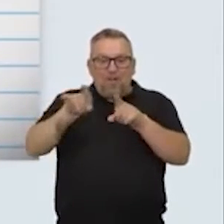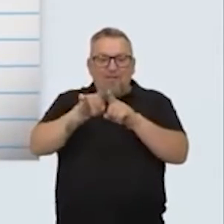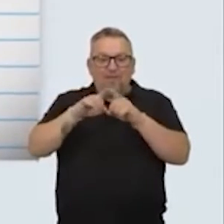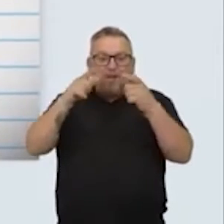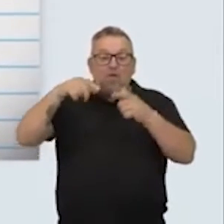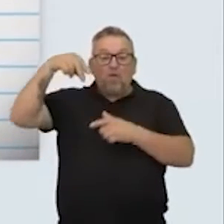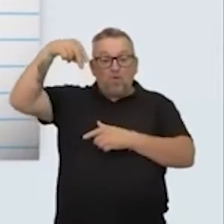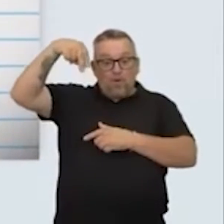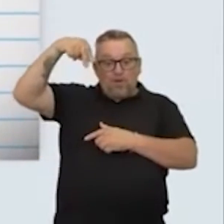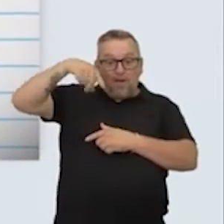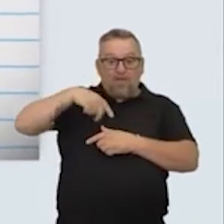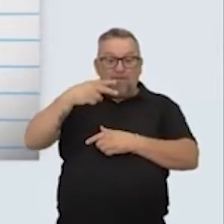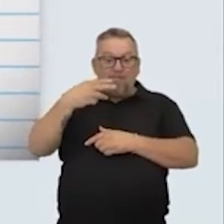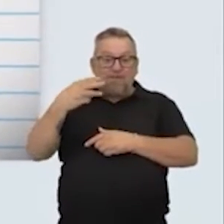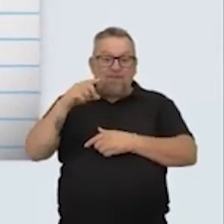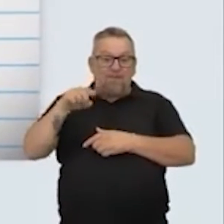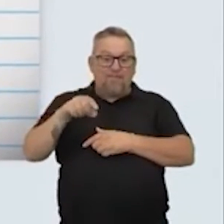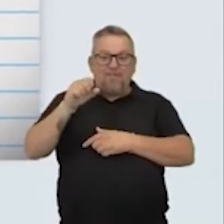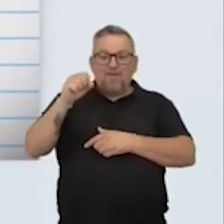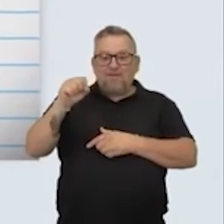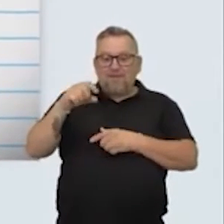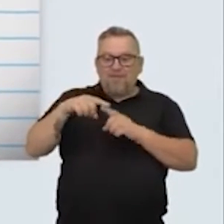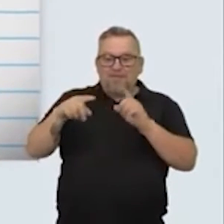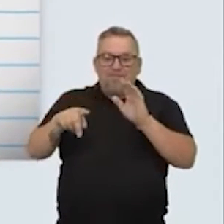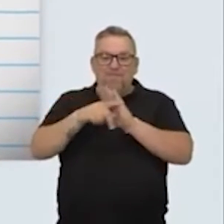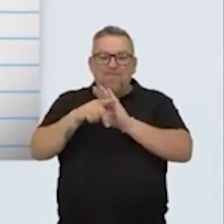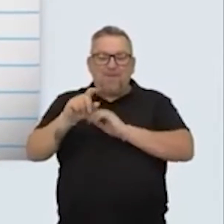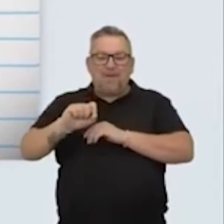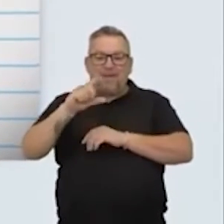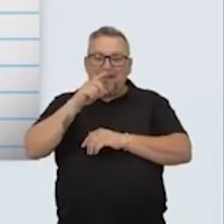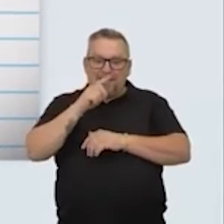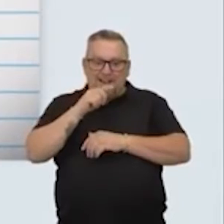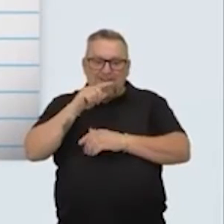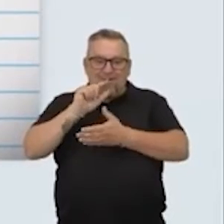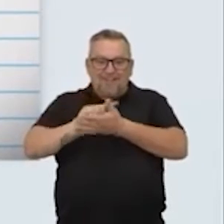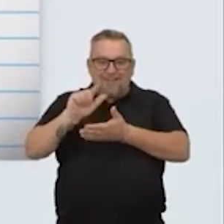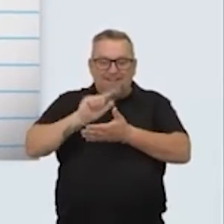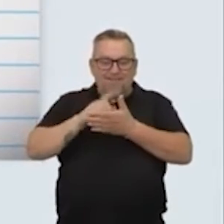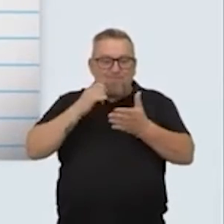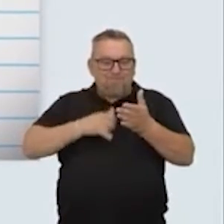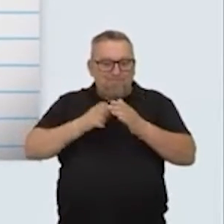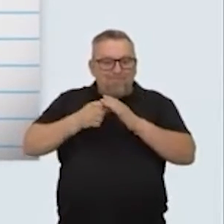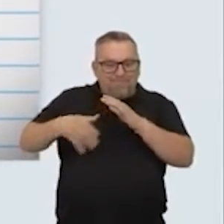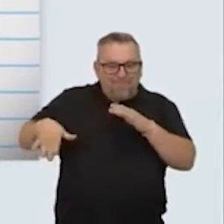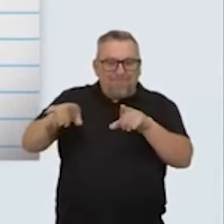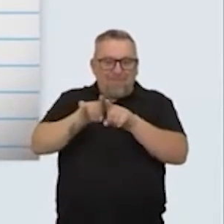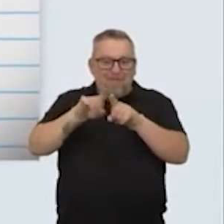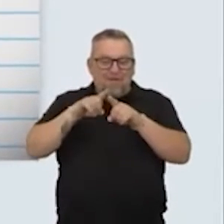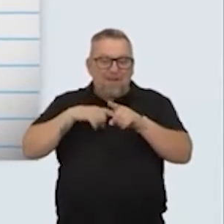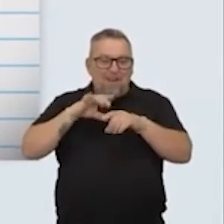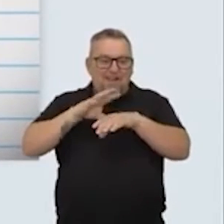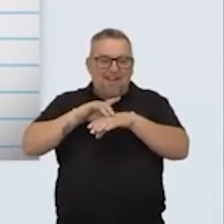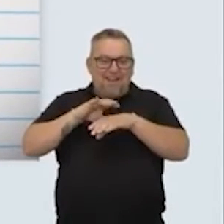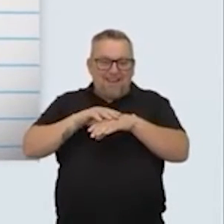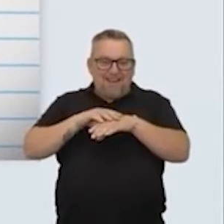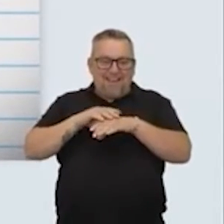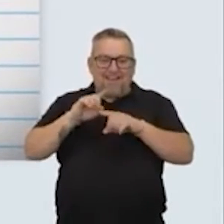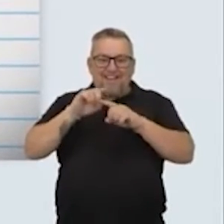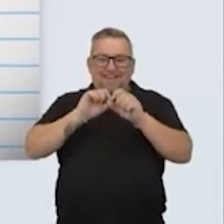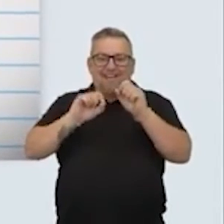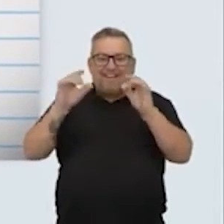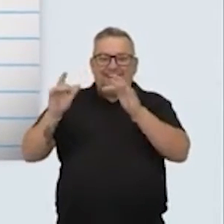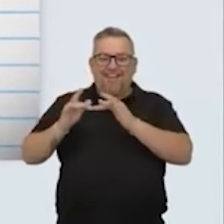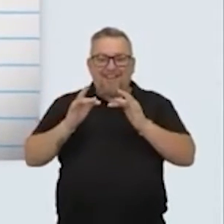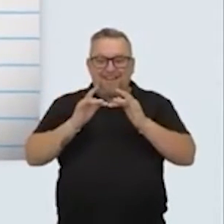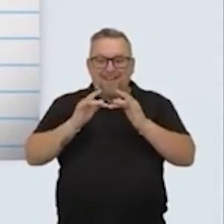somente 23,8% das pessoas têm acesso ao recolhimento de esgoto, está concentrada a epidemia de microcefalia associada ao